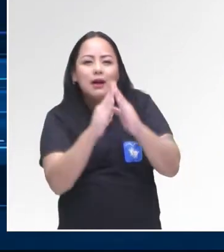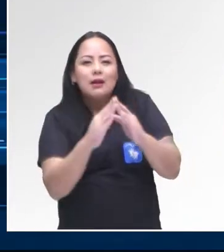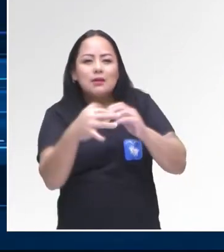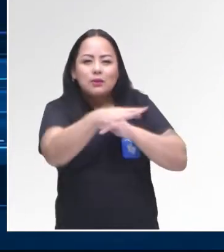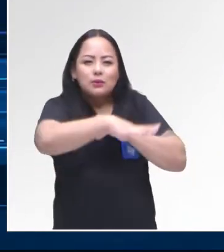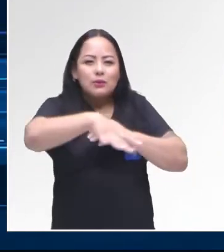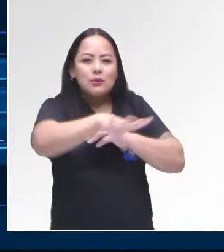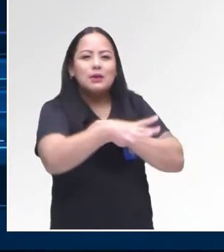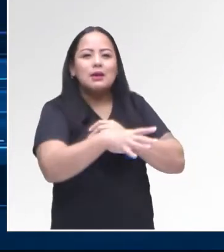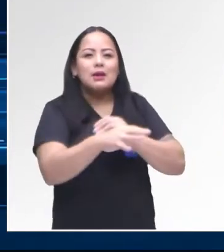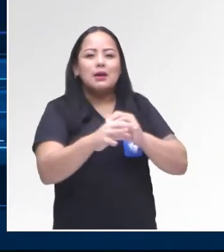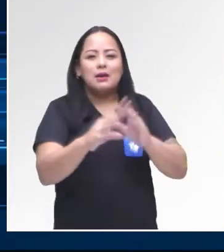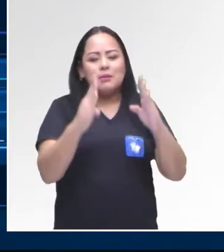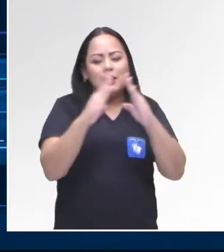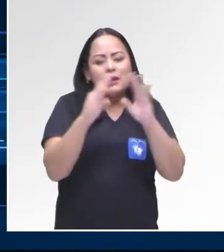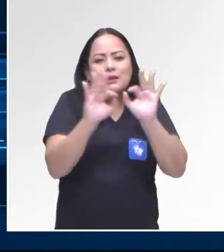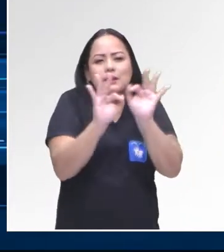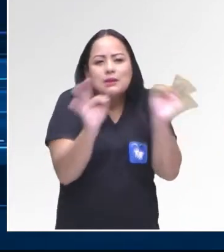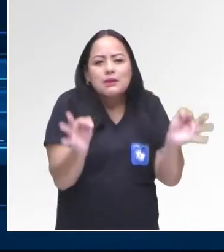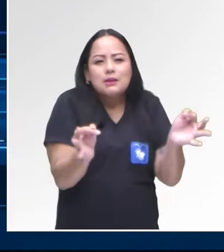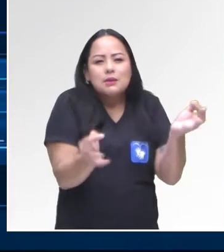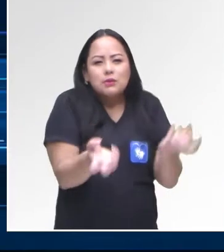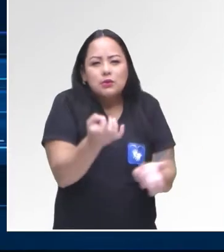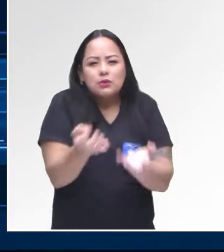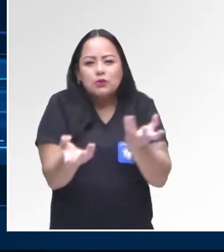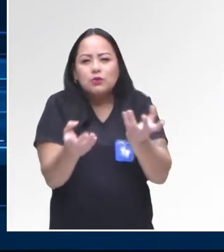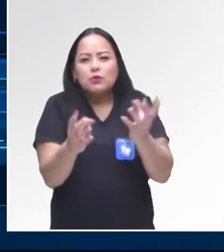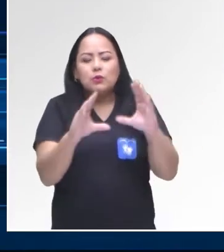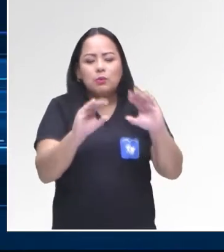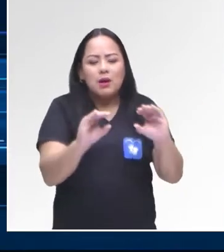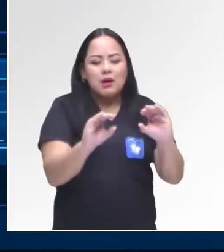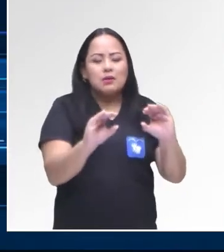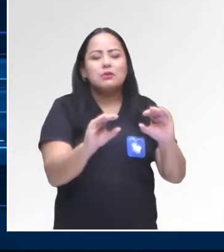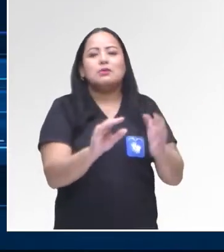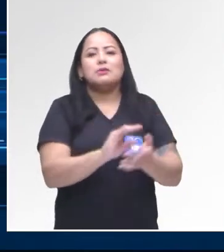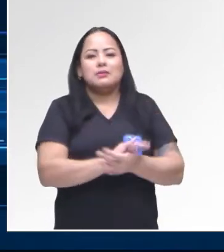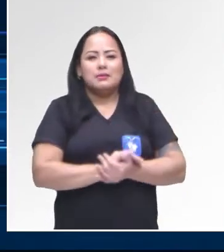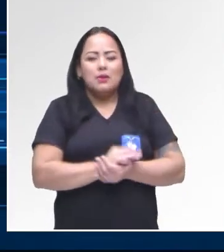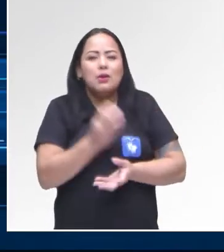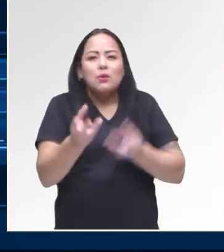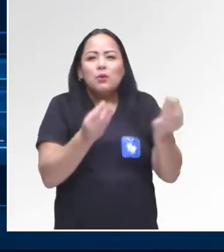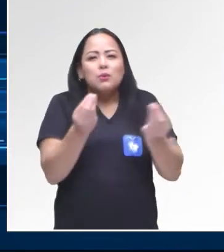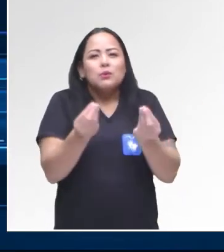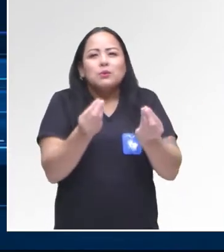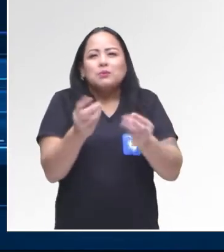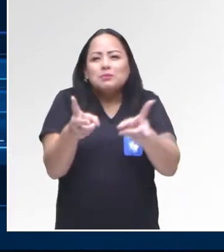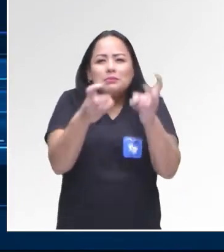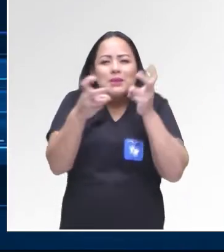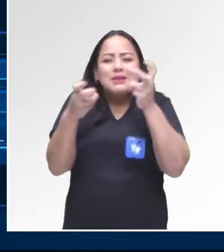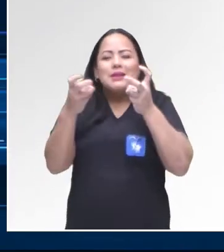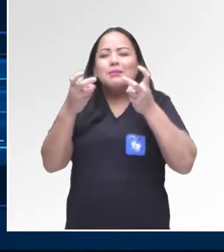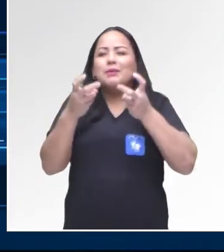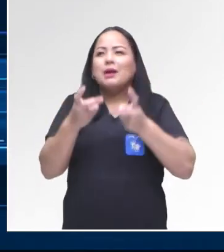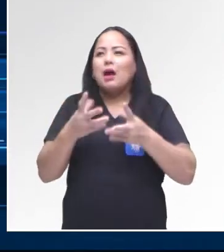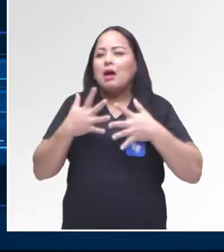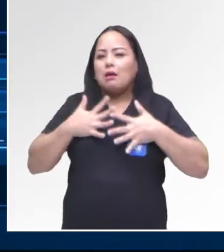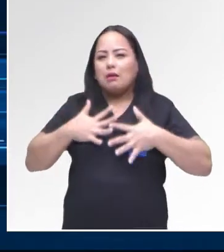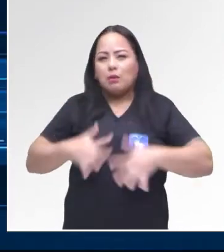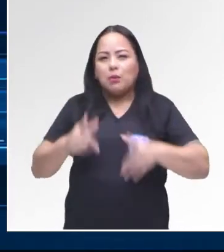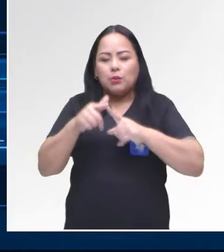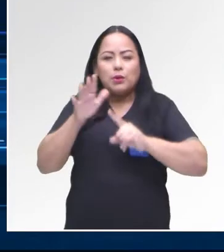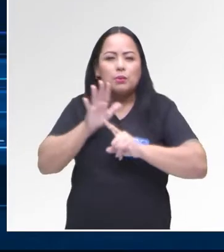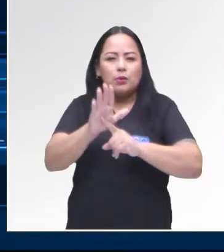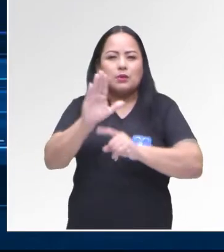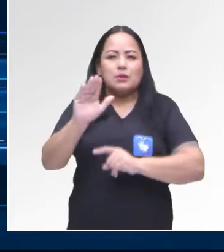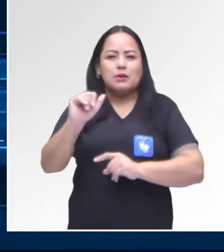inocente do sertão, de fogo baixo aceso no fogão. Olha como isso te traz essa questão da calmaria que é pregada pelo